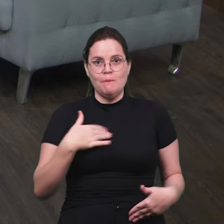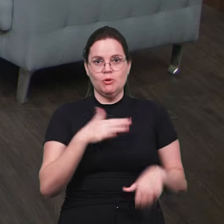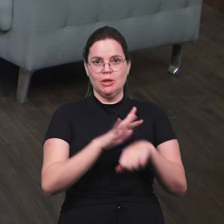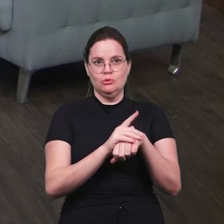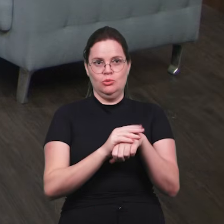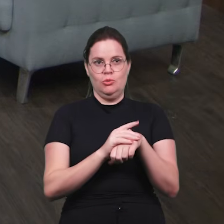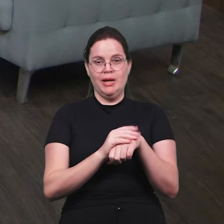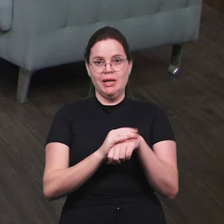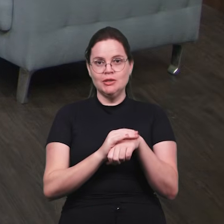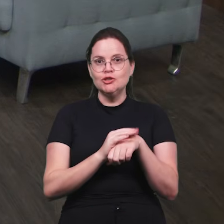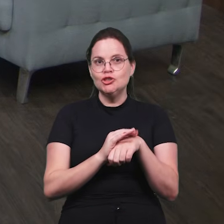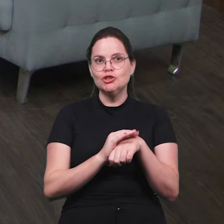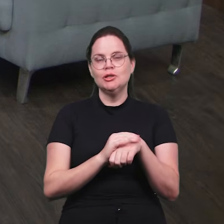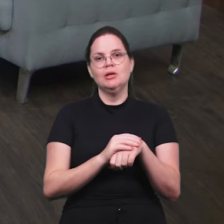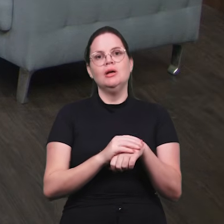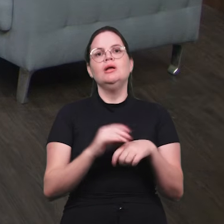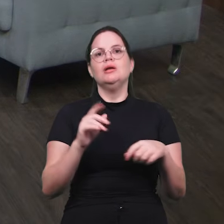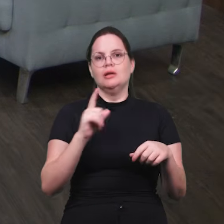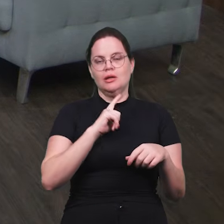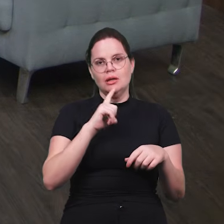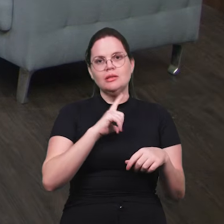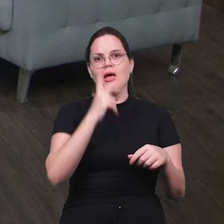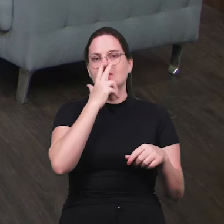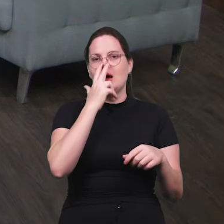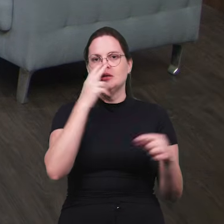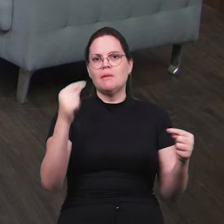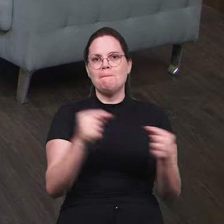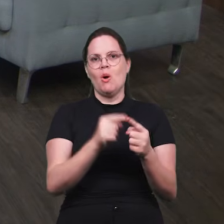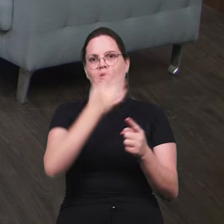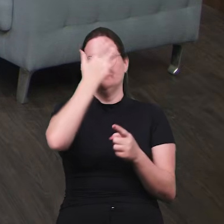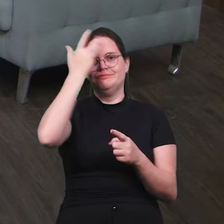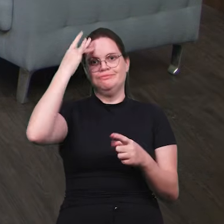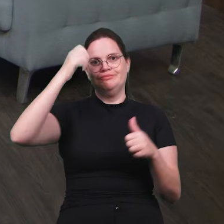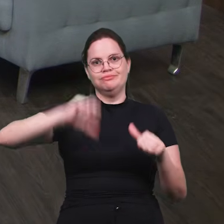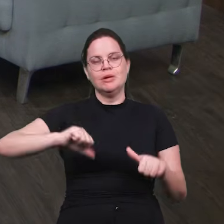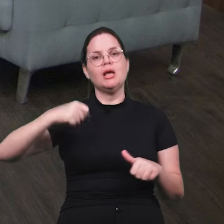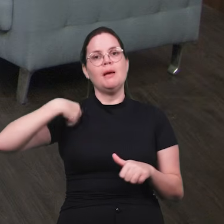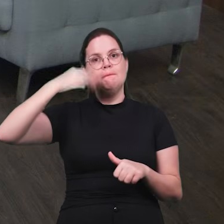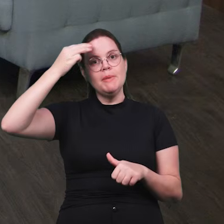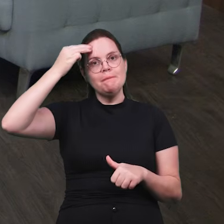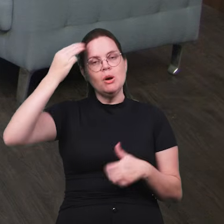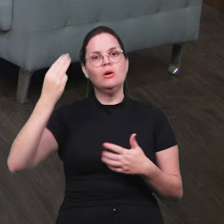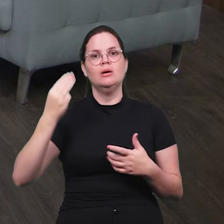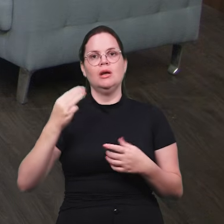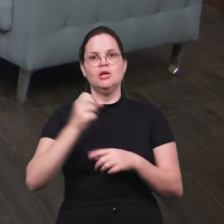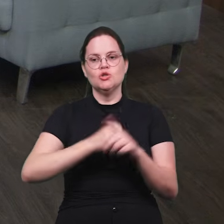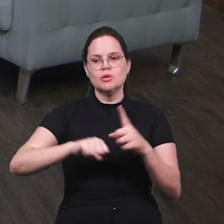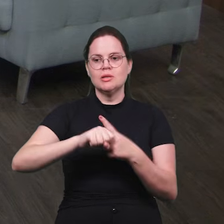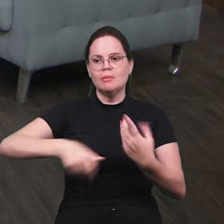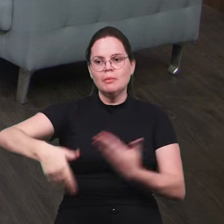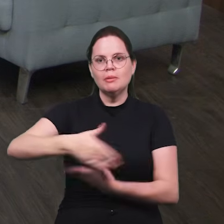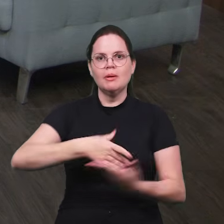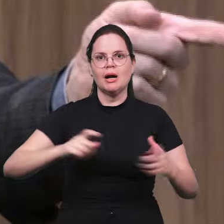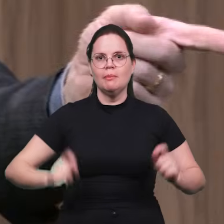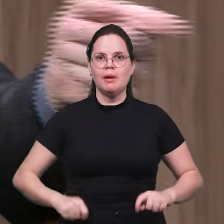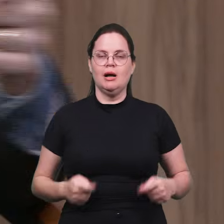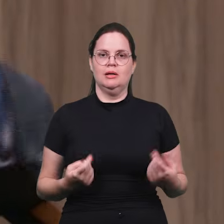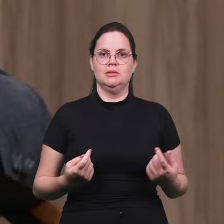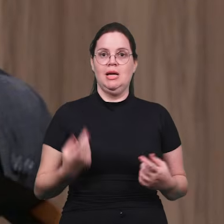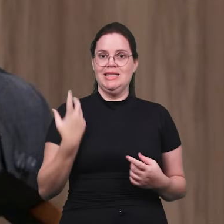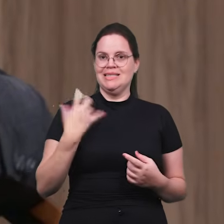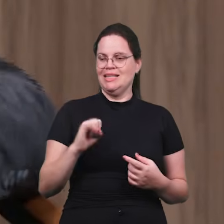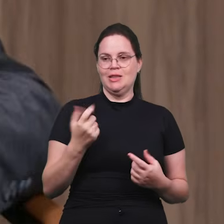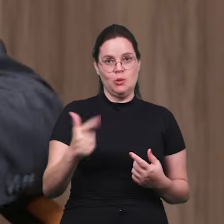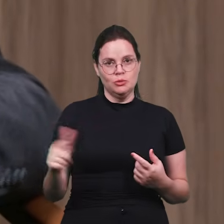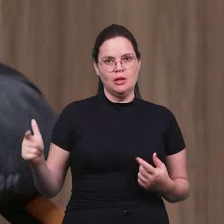capacidade de adaptação, doenças relacionadas à memória, que isso vai se perdendo com o tempo, e se a assistência